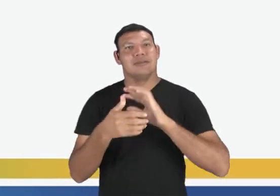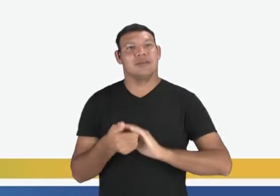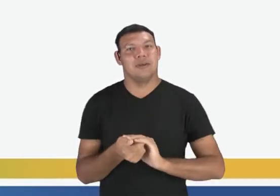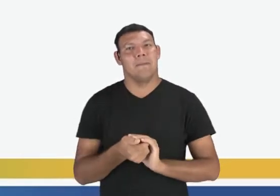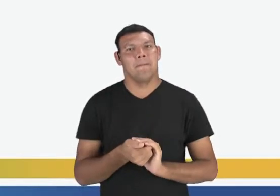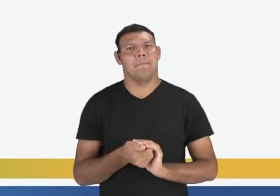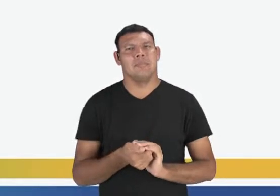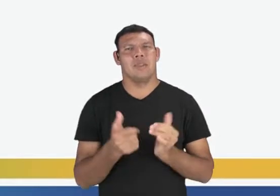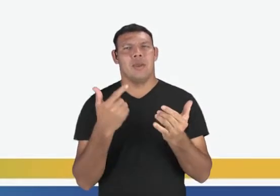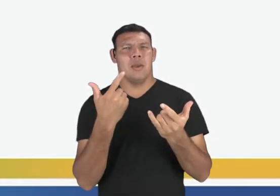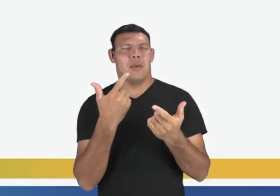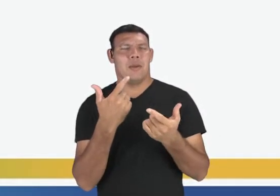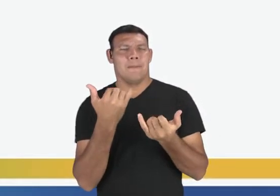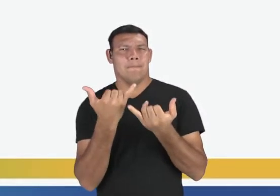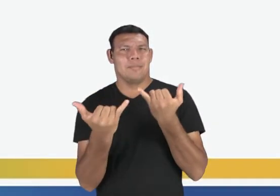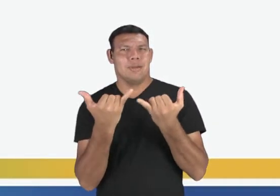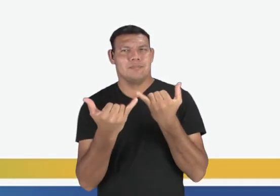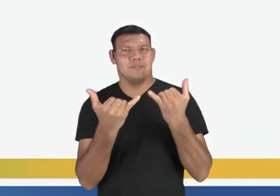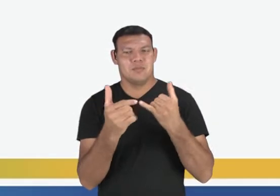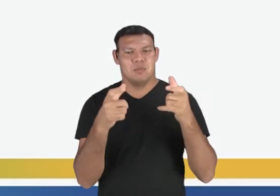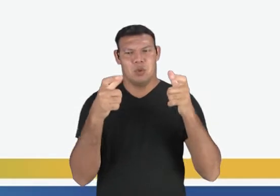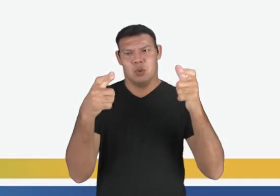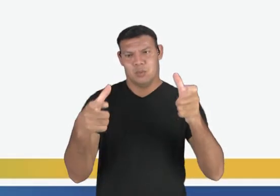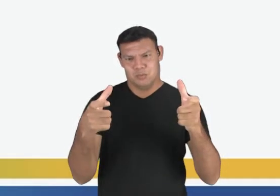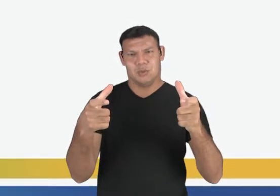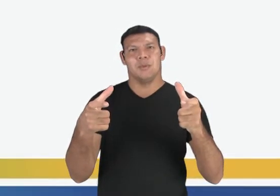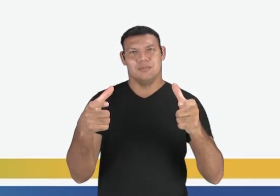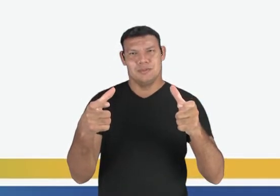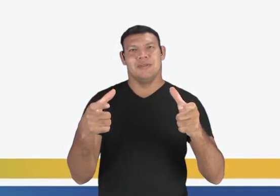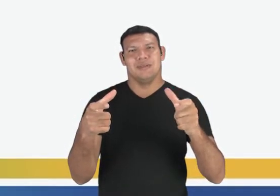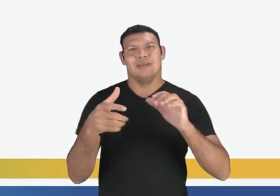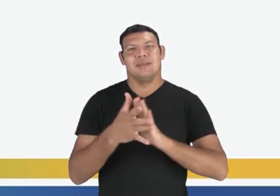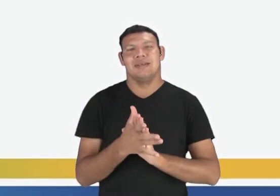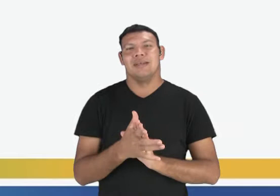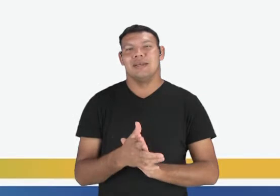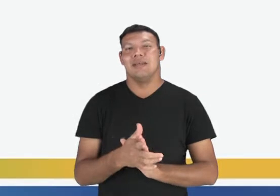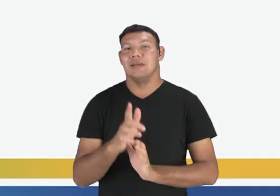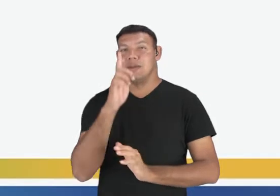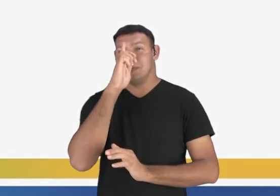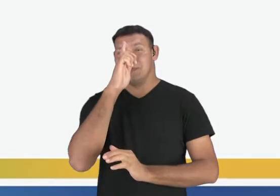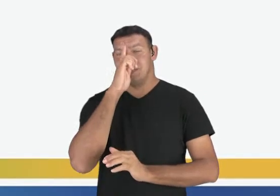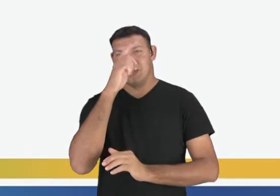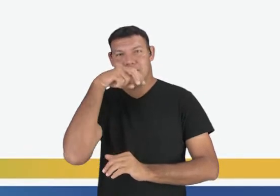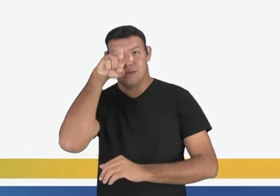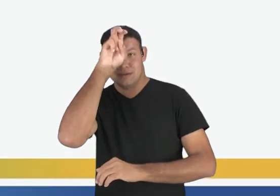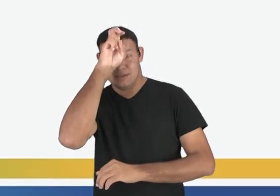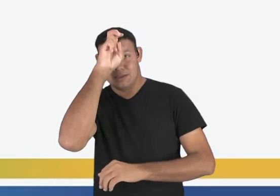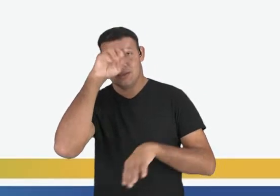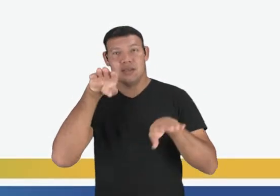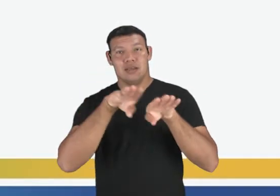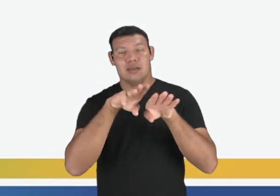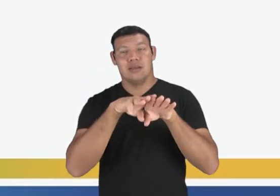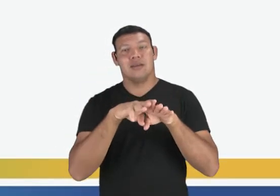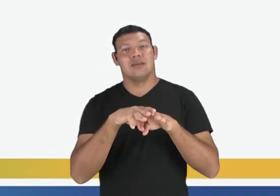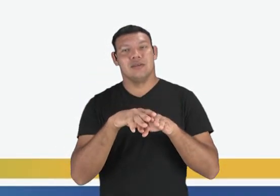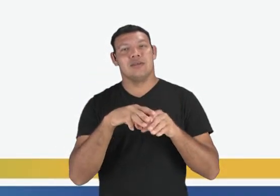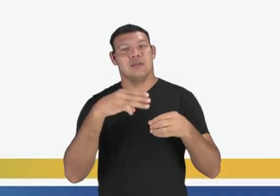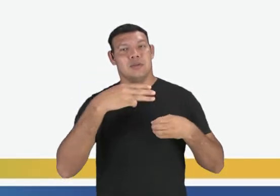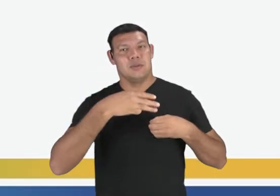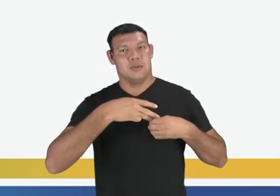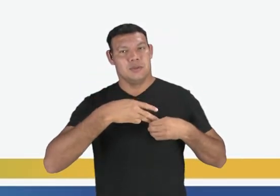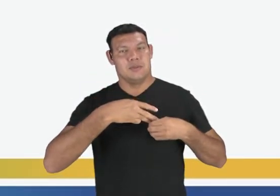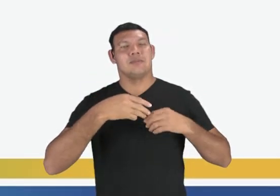de um disco. Então, tanto gregos, egípcios e mesopotâmicos acreditavam, por exemplo, que a Terra era um enorme